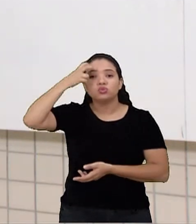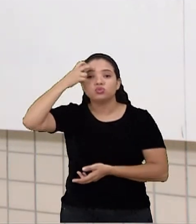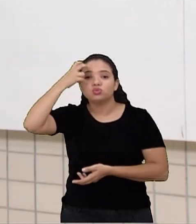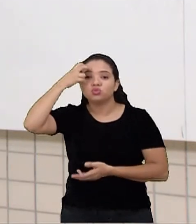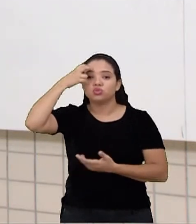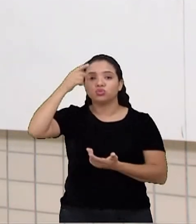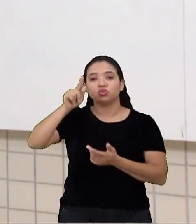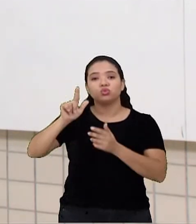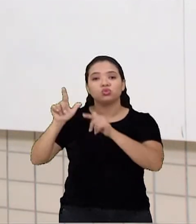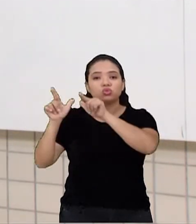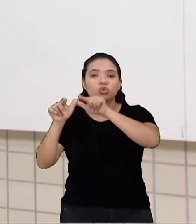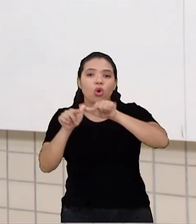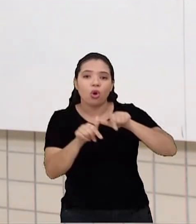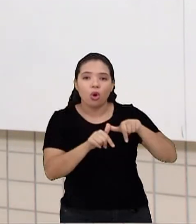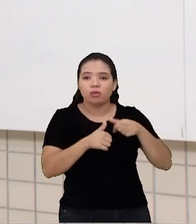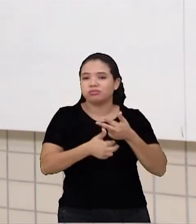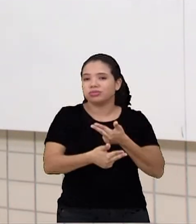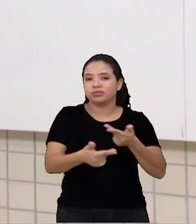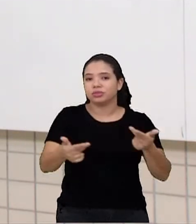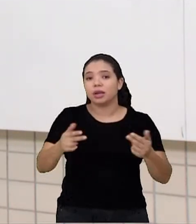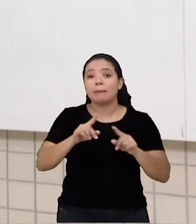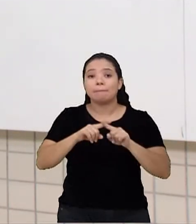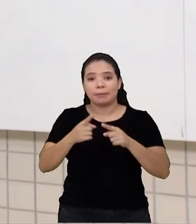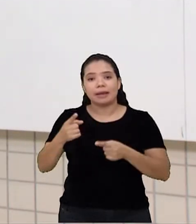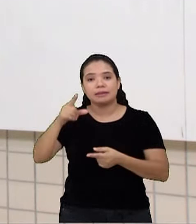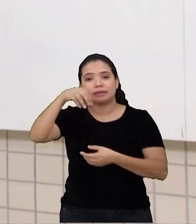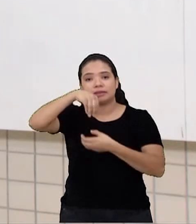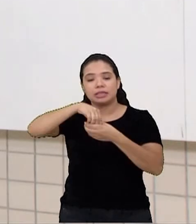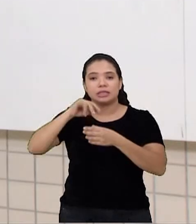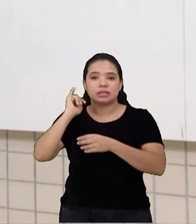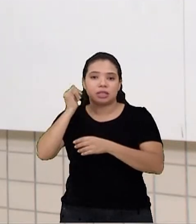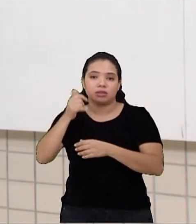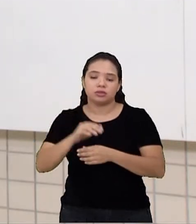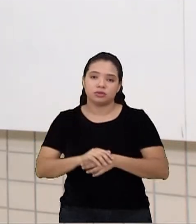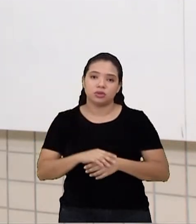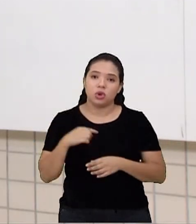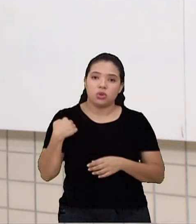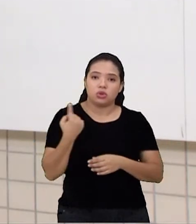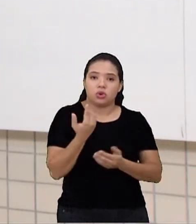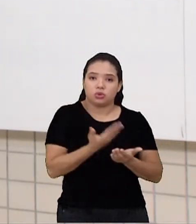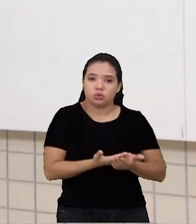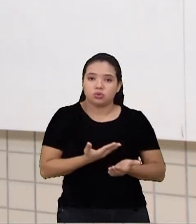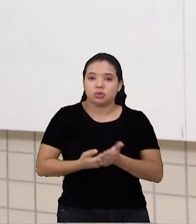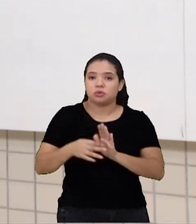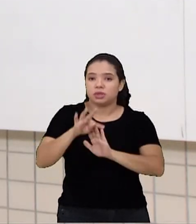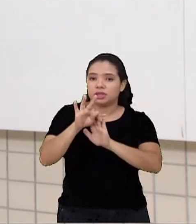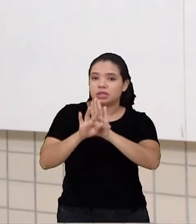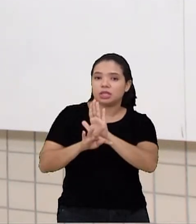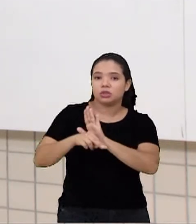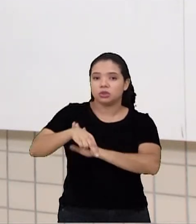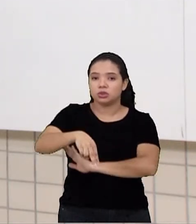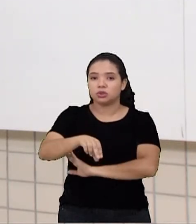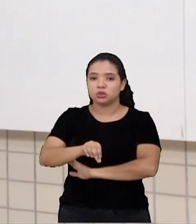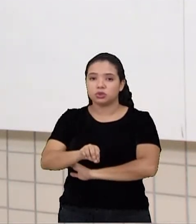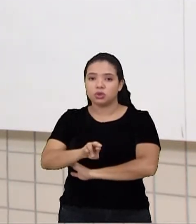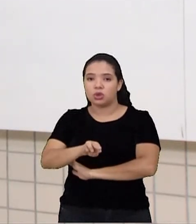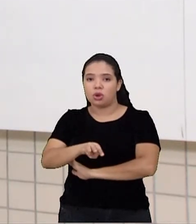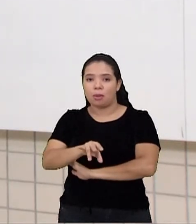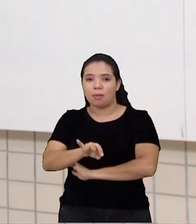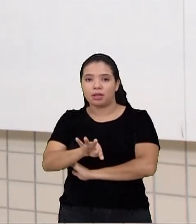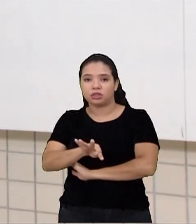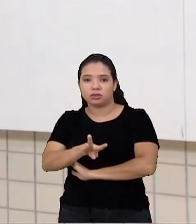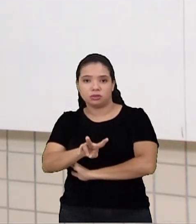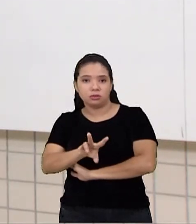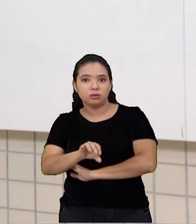pertence à tipologia narrativa. E nós estudamos também o texto normativo, e vimos a